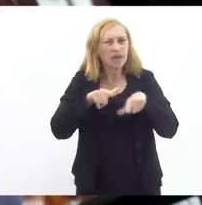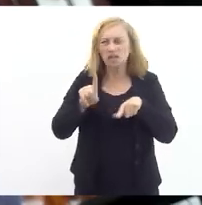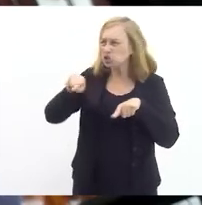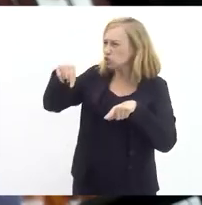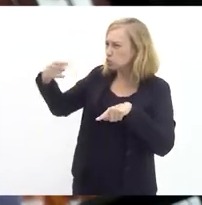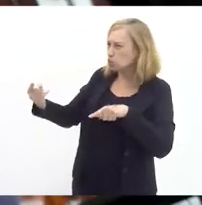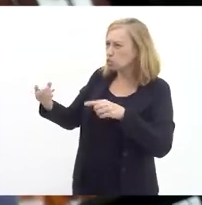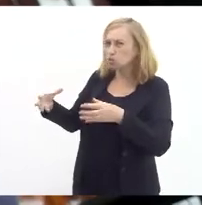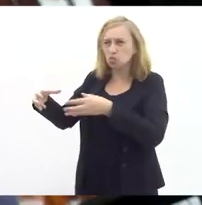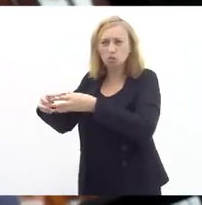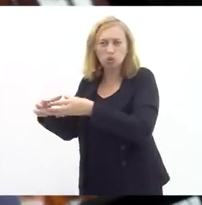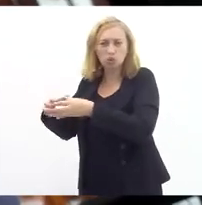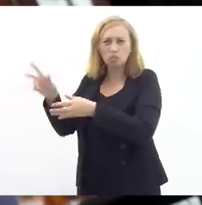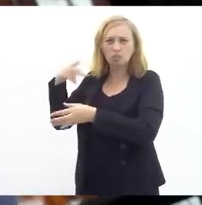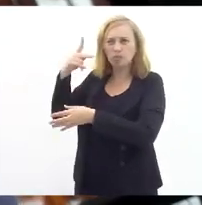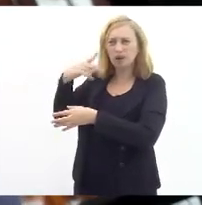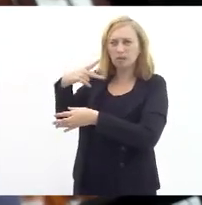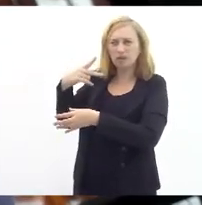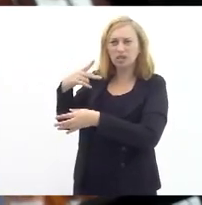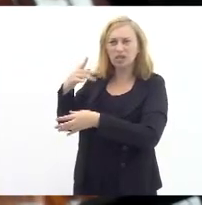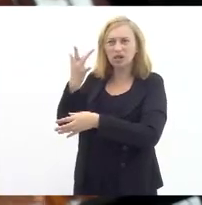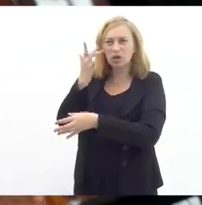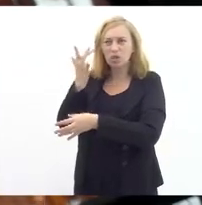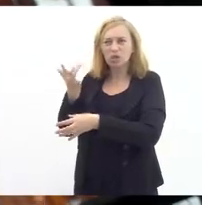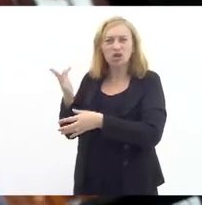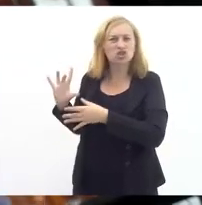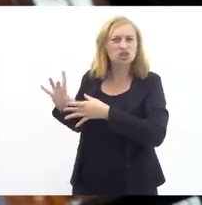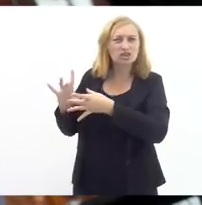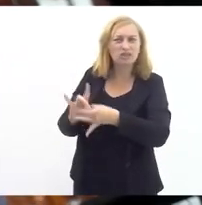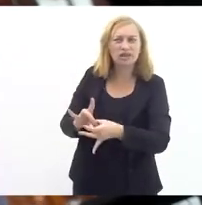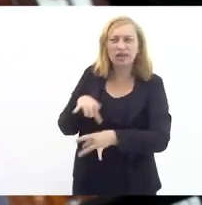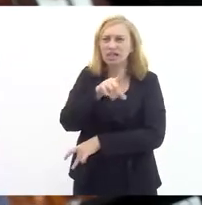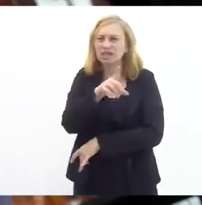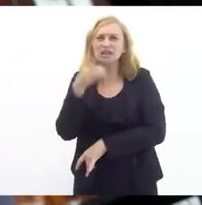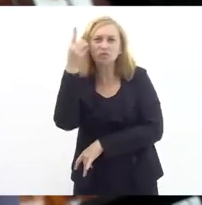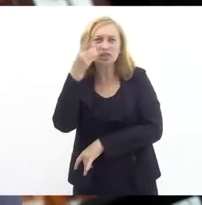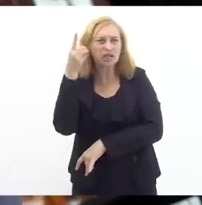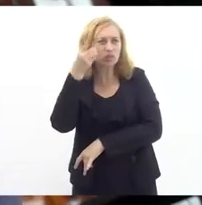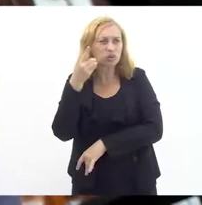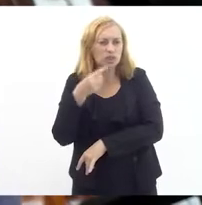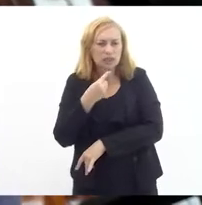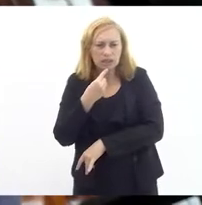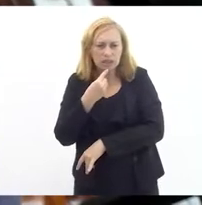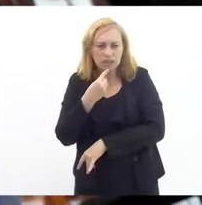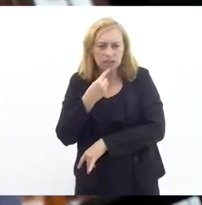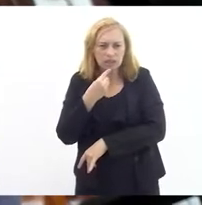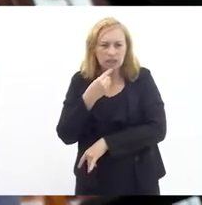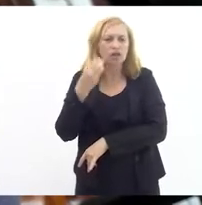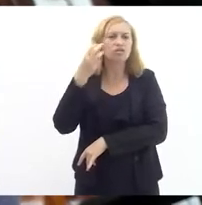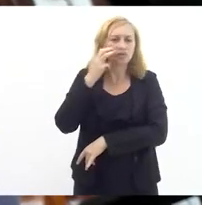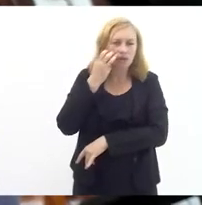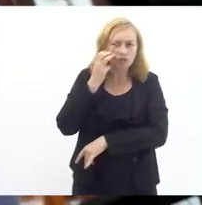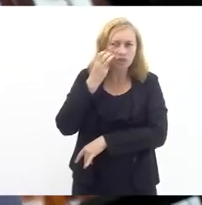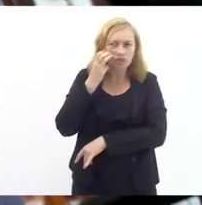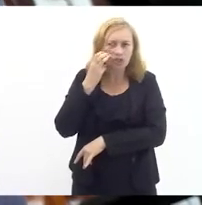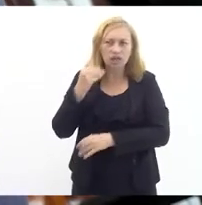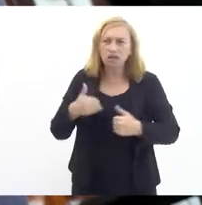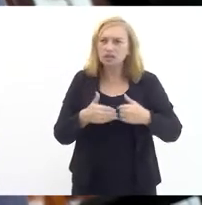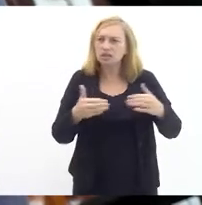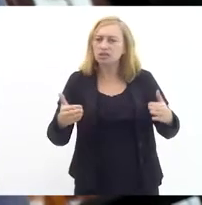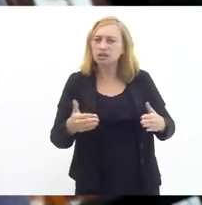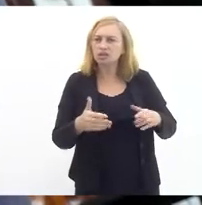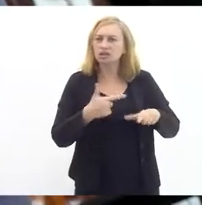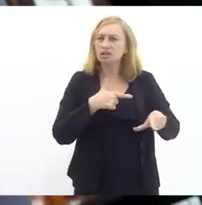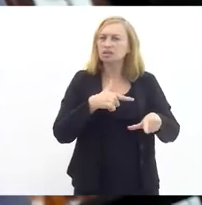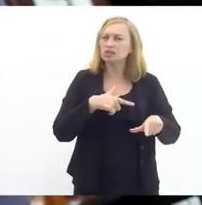comissão parlamentar, salvo engano, integrada pelo deputado Valdec, que culminou na abertura desse processo.